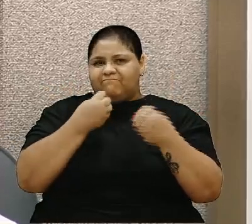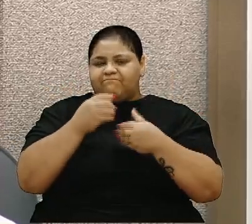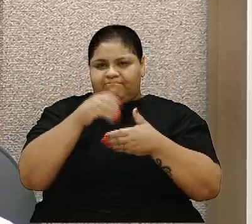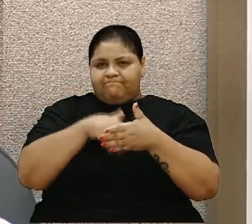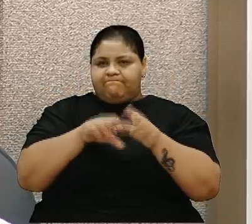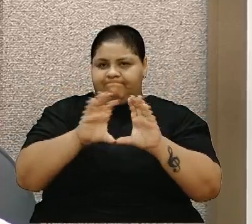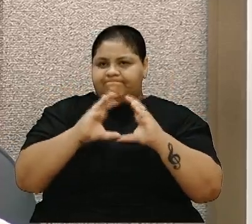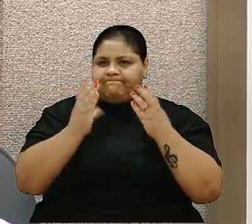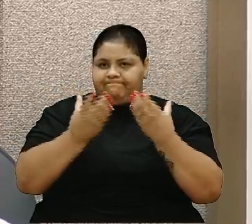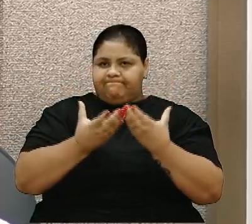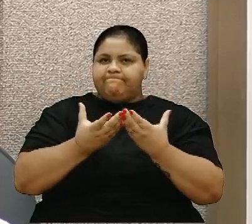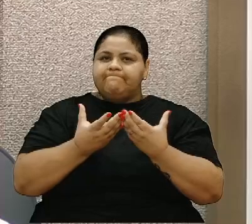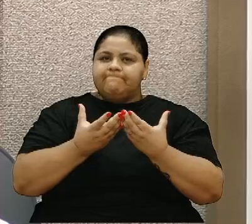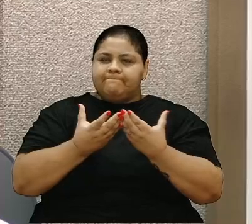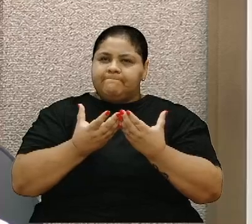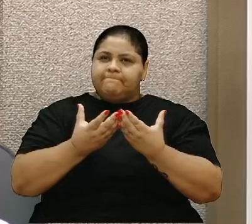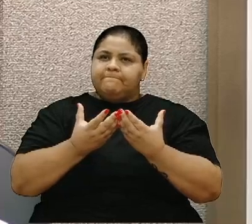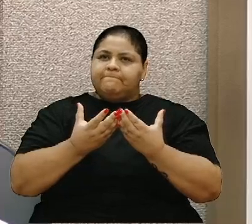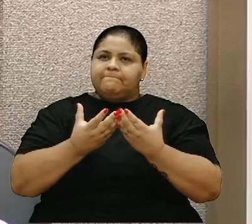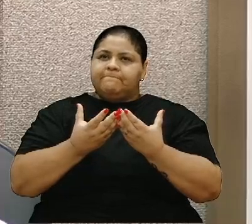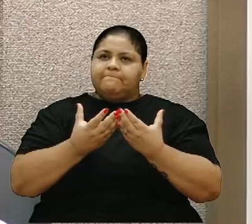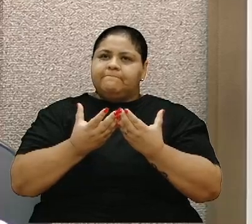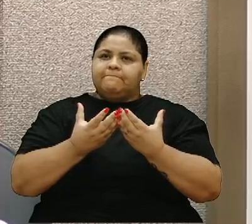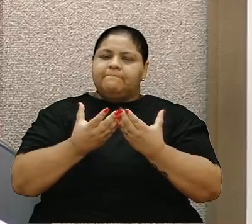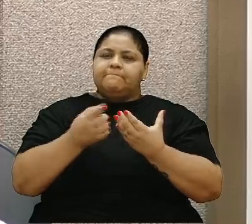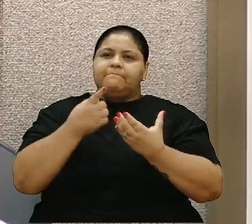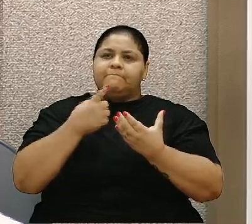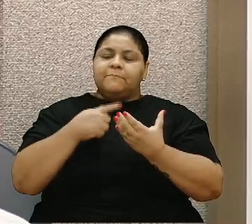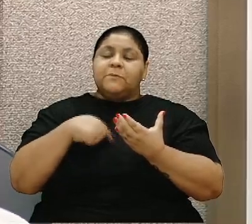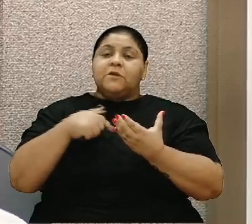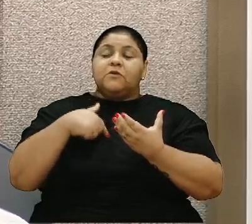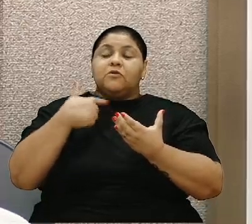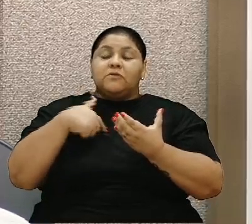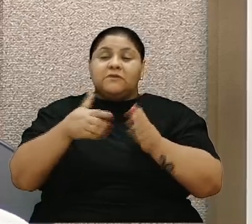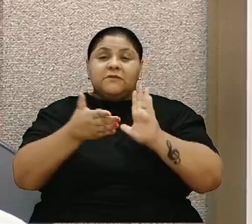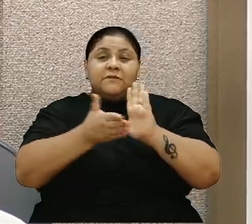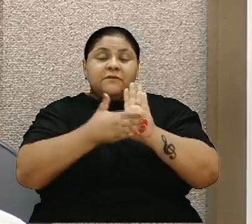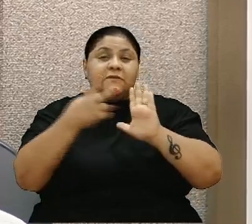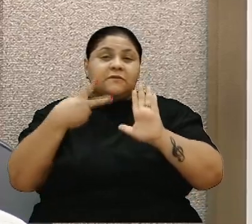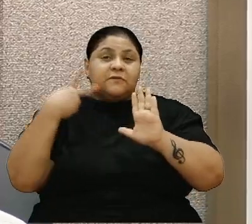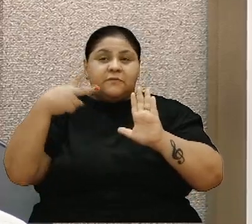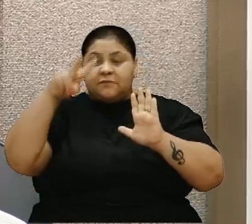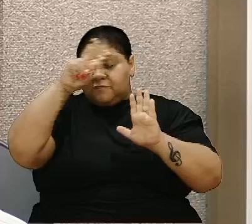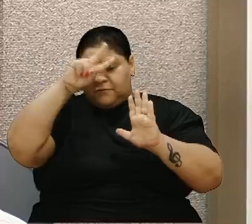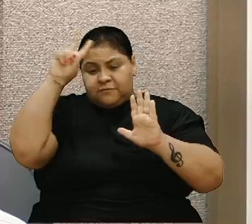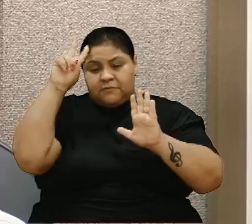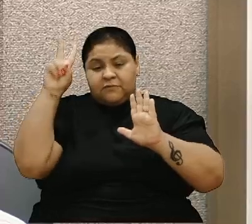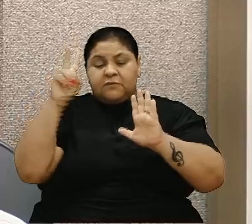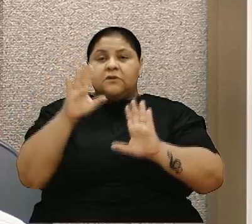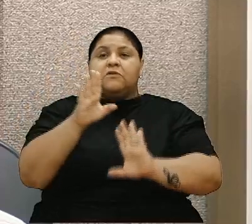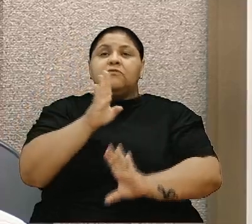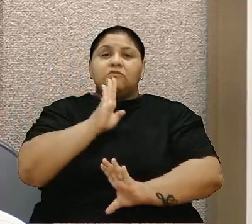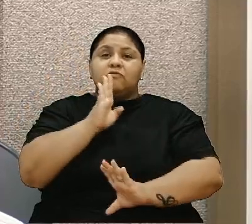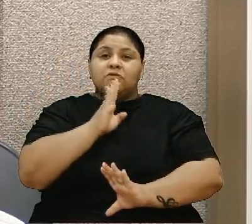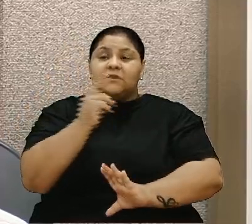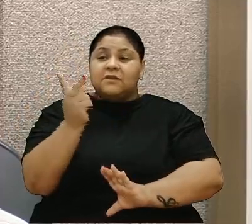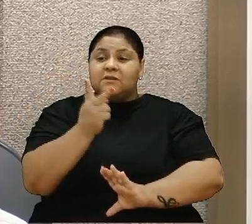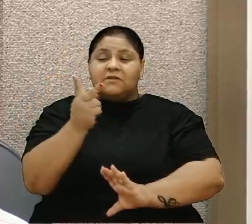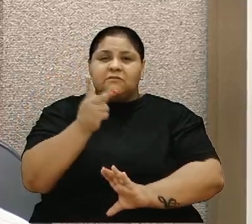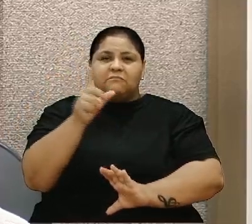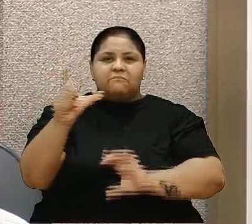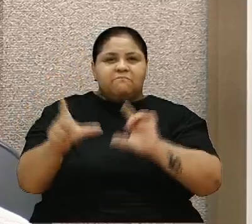comunidade. E até gostaria de lhe propor, vereador Edson, outros vereadores que eventualmente conheceram essas 2 figuras,